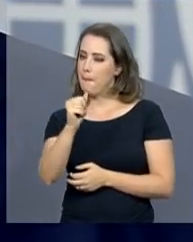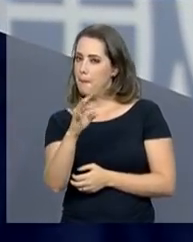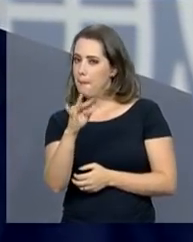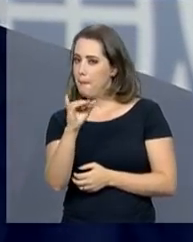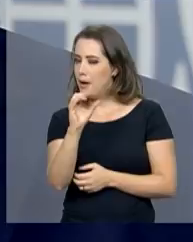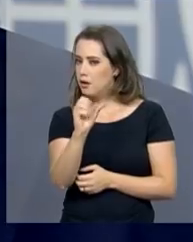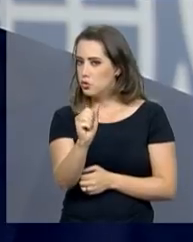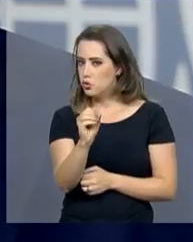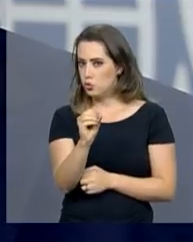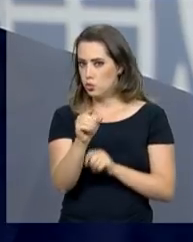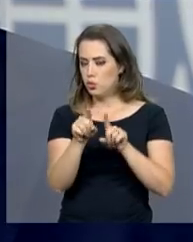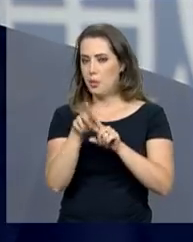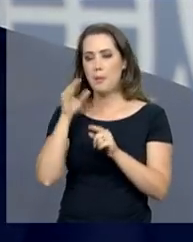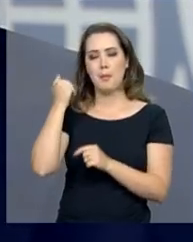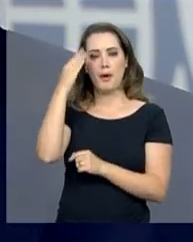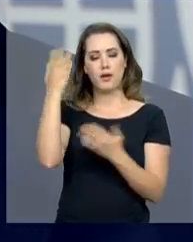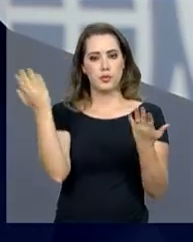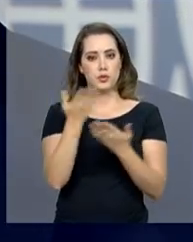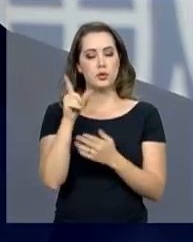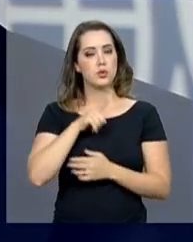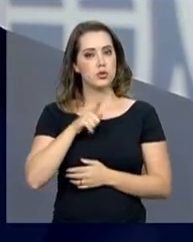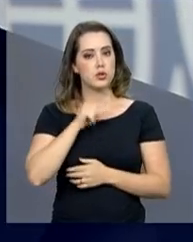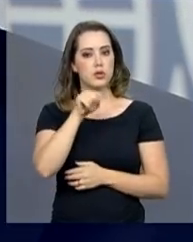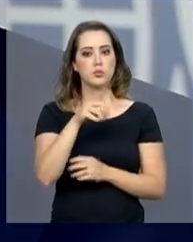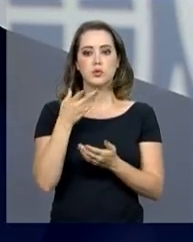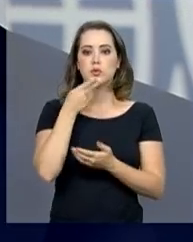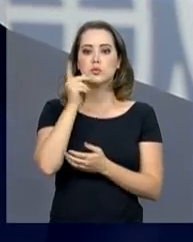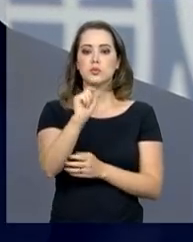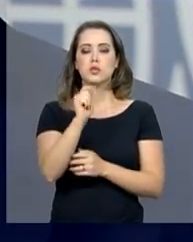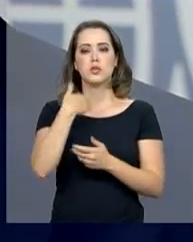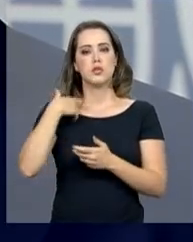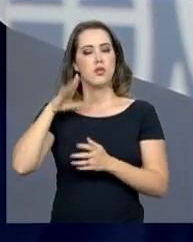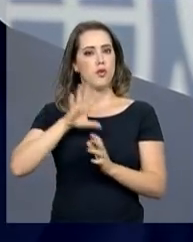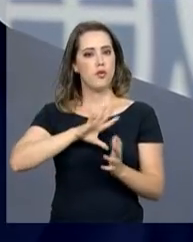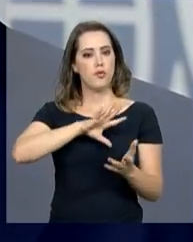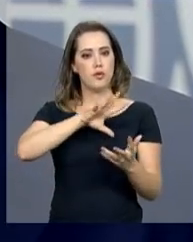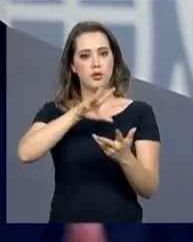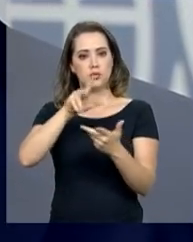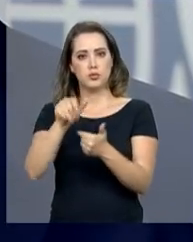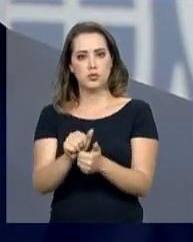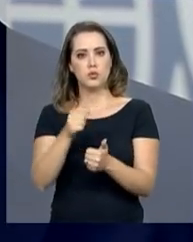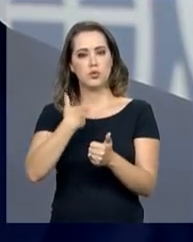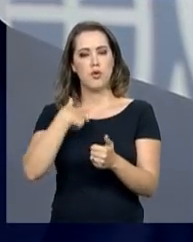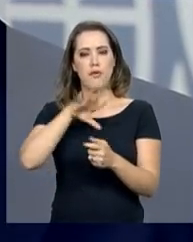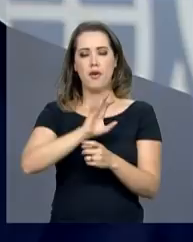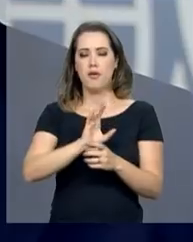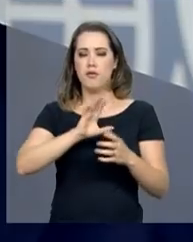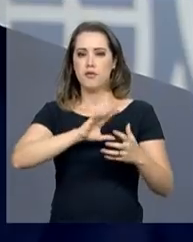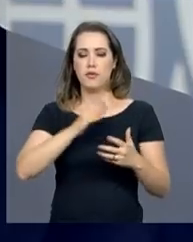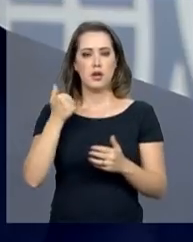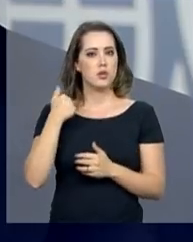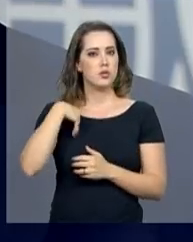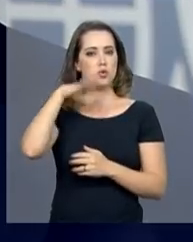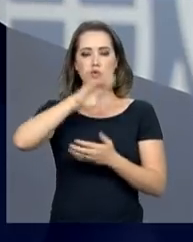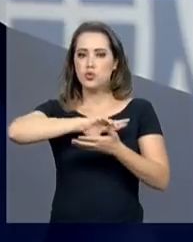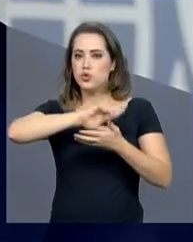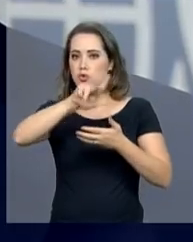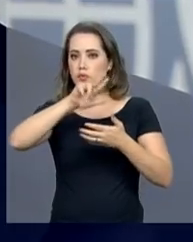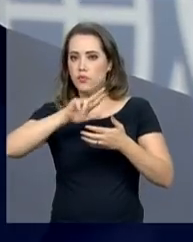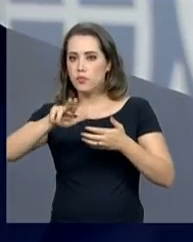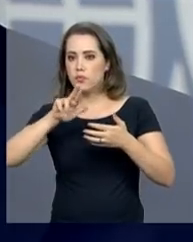diplomacia tradicional eu digo na verdade numa diplomacia interestadual estadual interpaíses né